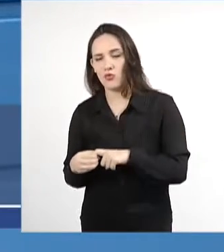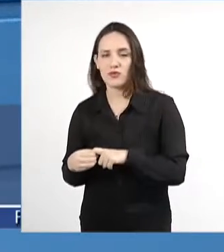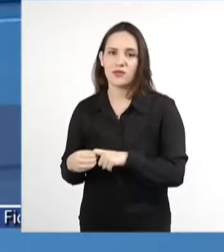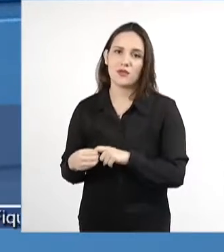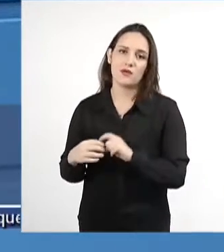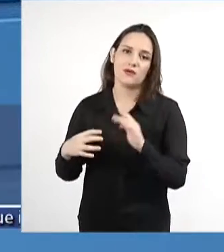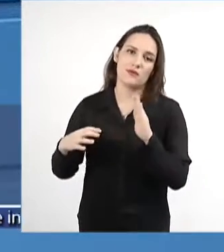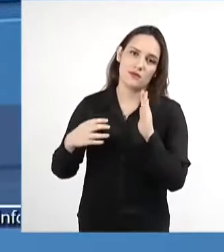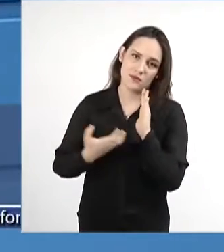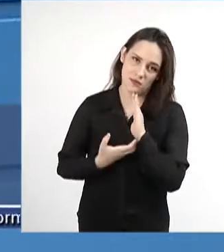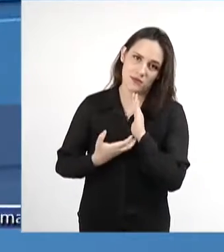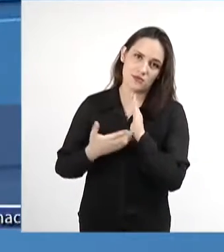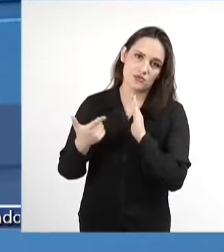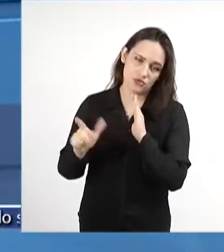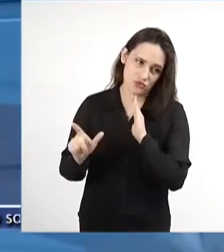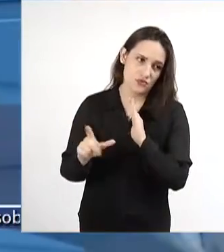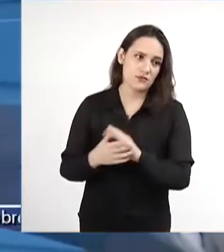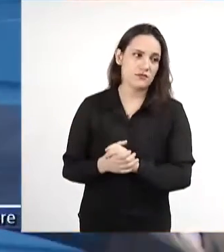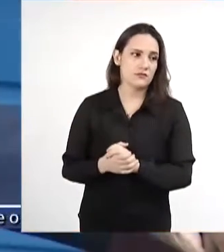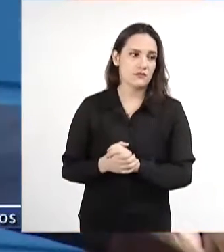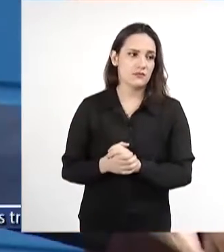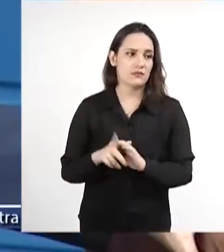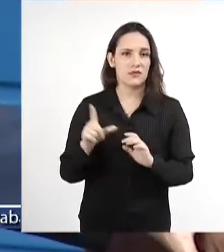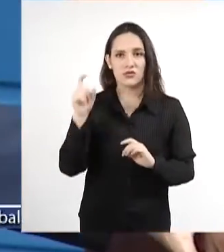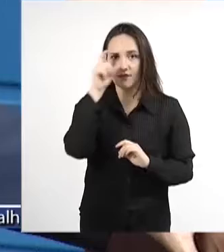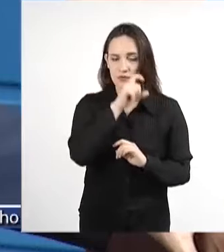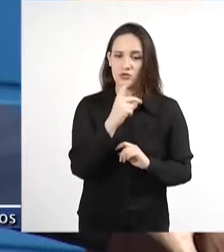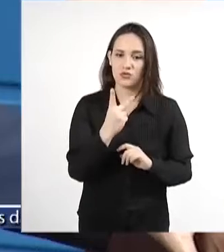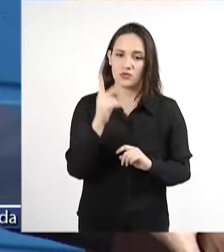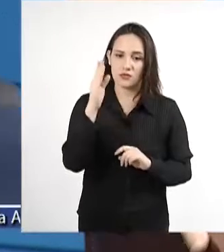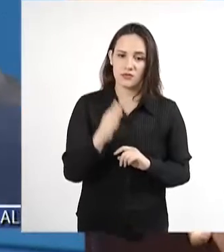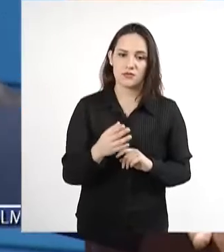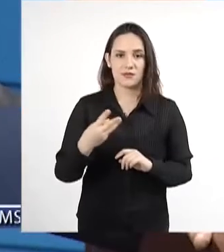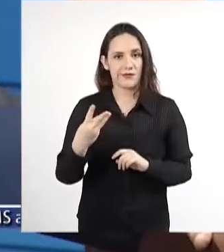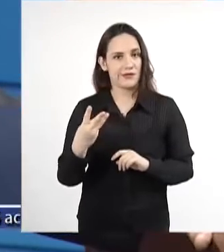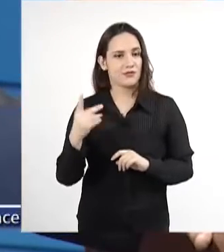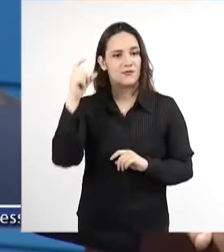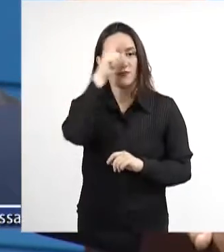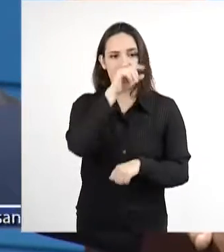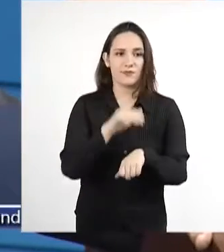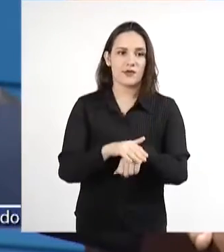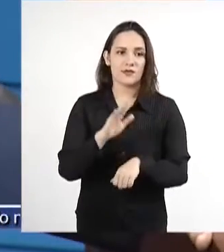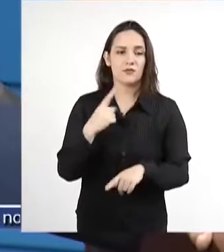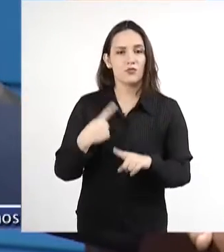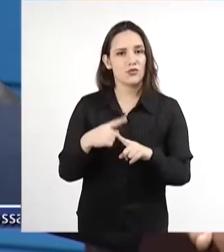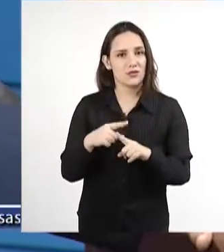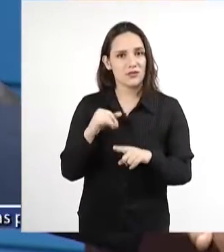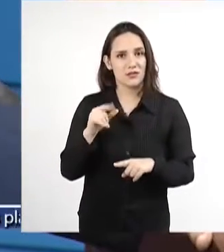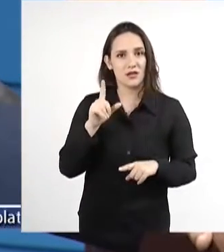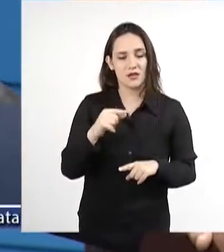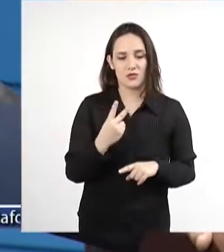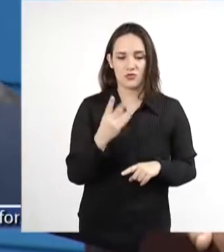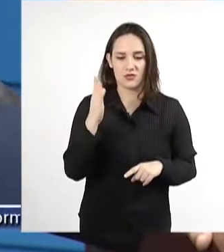rediscutida. E lá 2/3 novamente, você sabe o sufoco que é aprovar. Se 2/3 aqui é difícil,